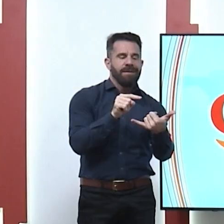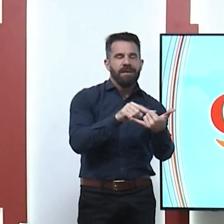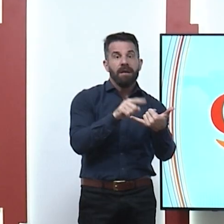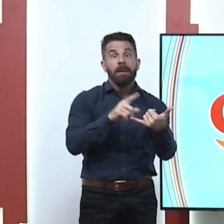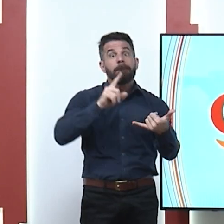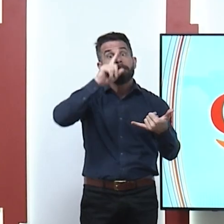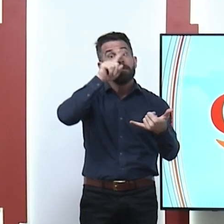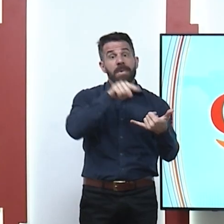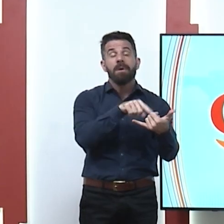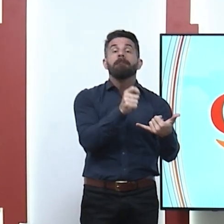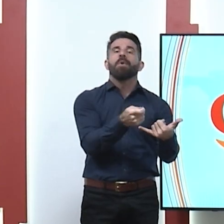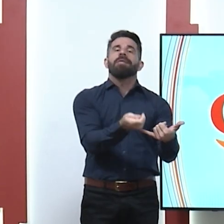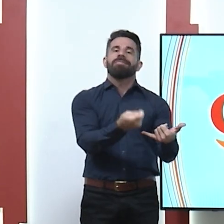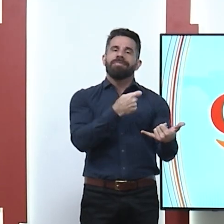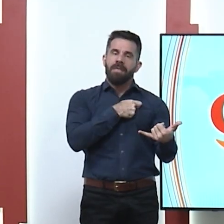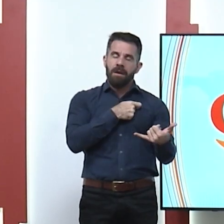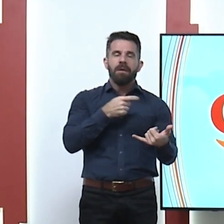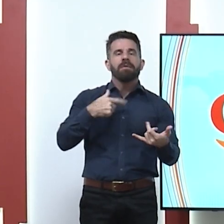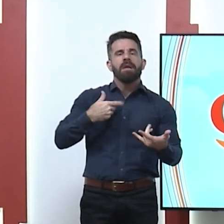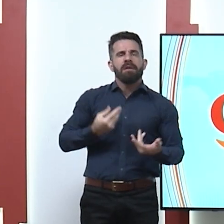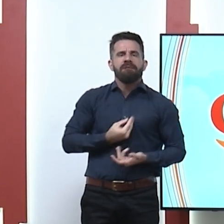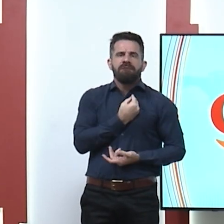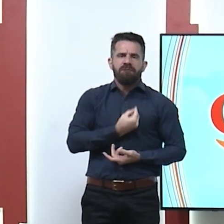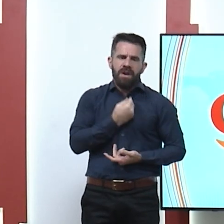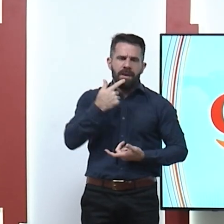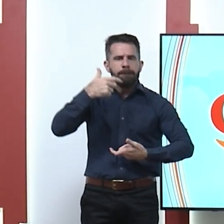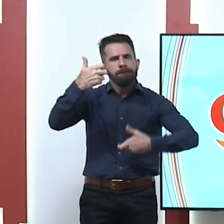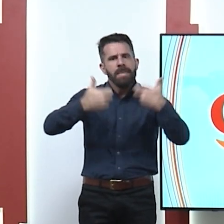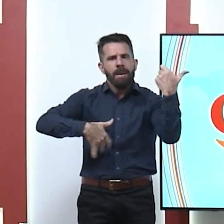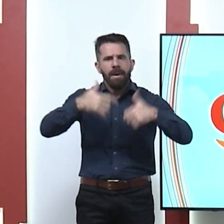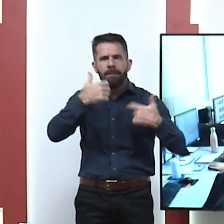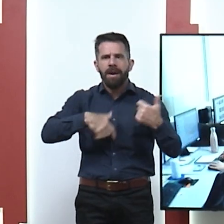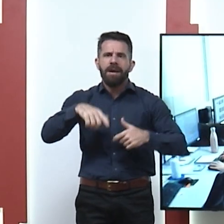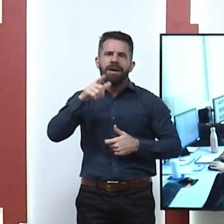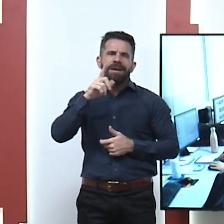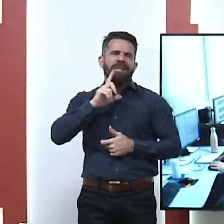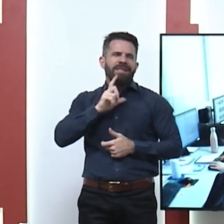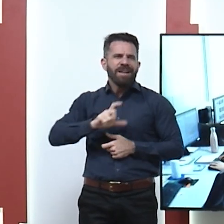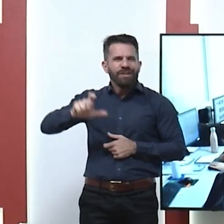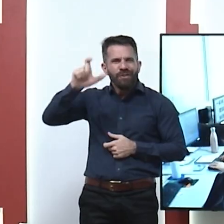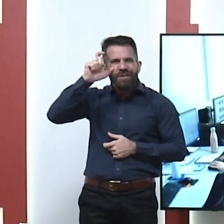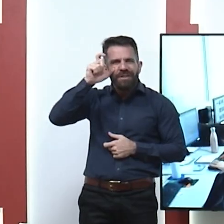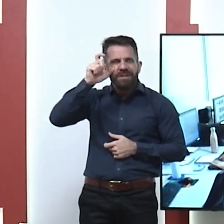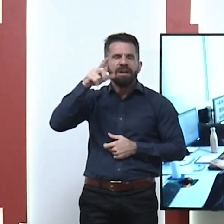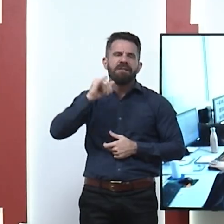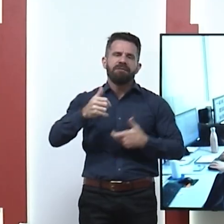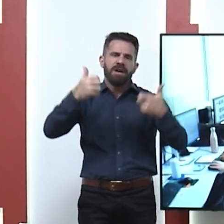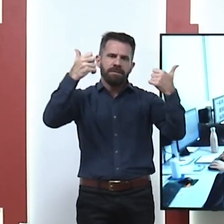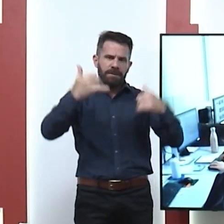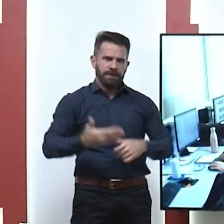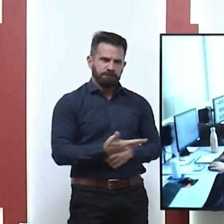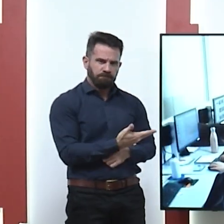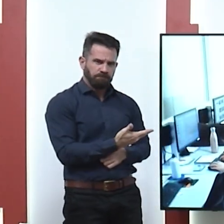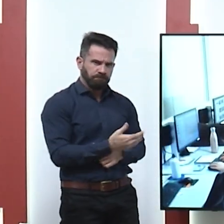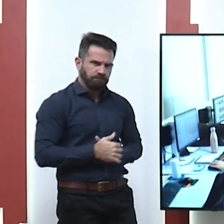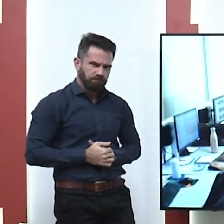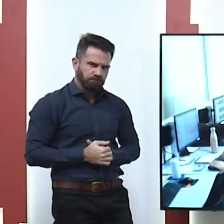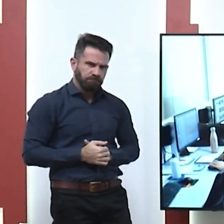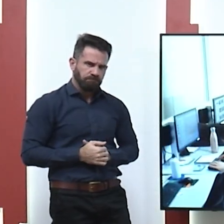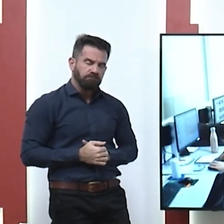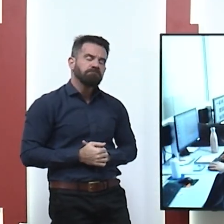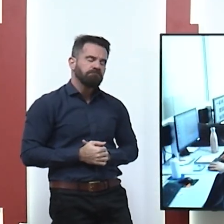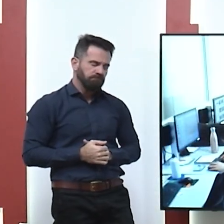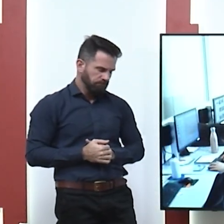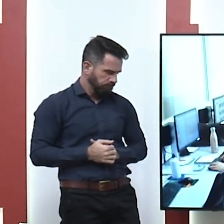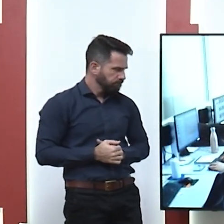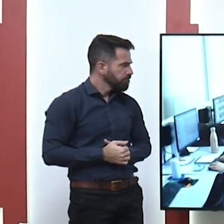conta mais informações sobre isso é a estudante de jornalismo Letícia Lorenzetti, direto da nossa redação. Letícia já aparece aqui para conversar com a